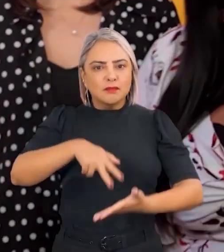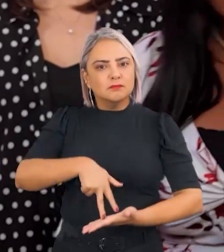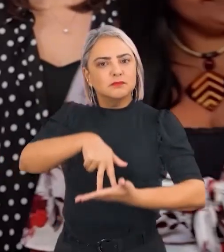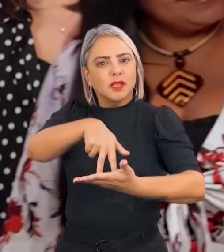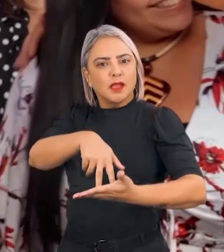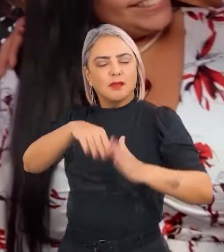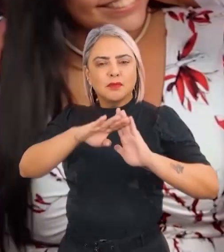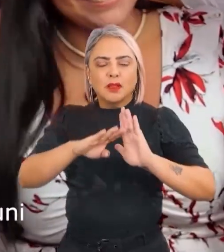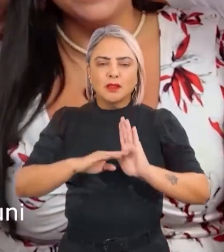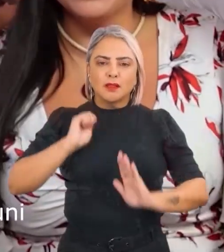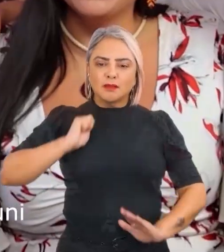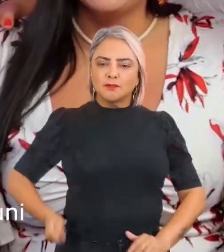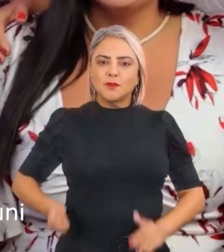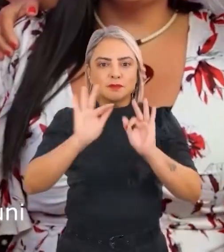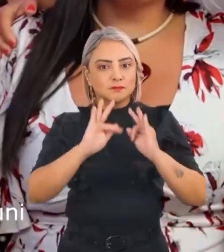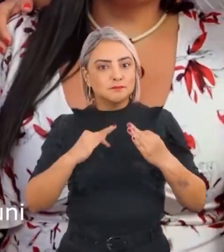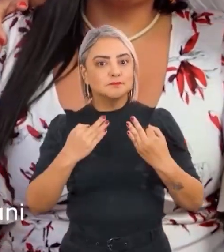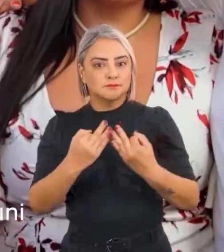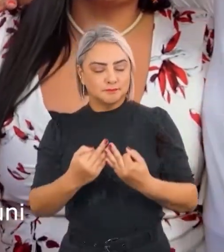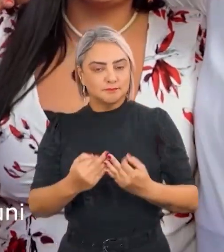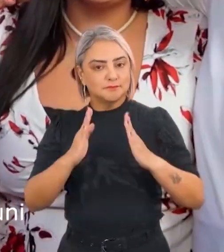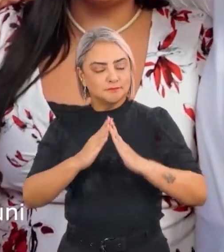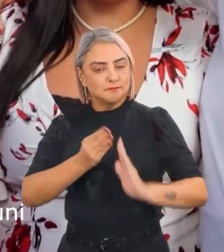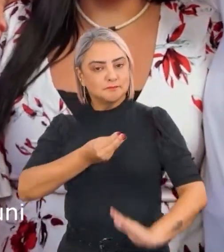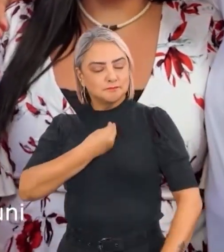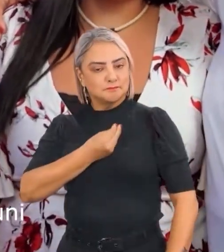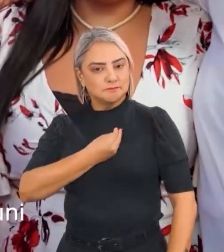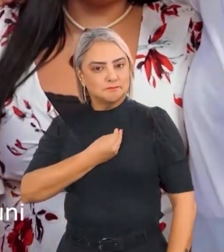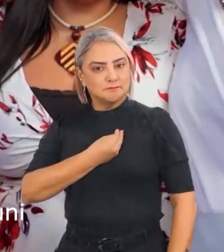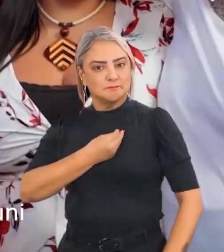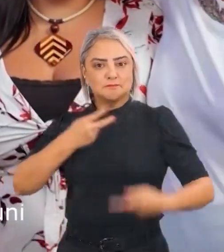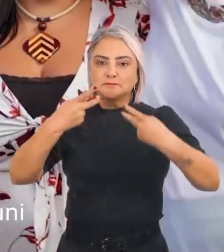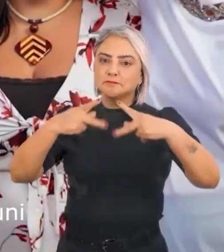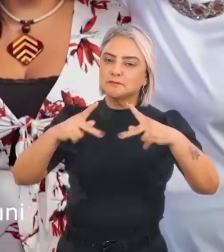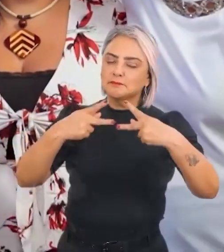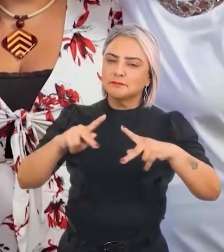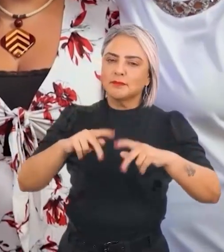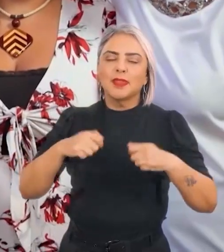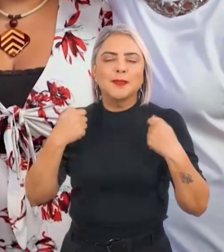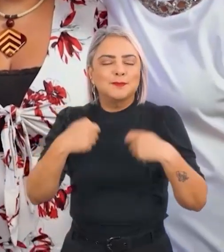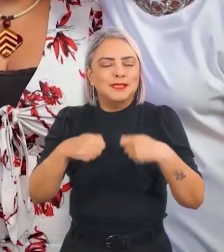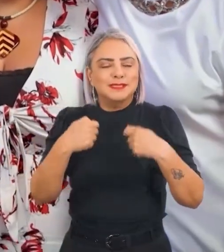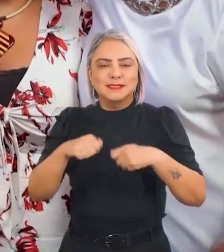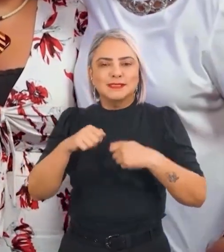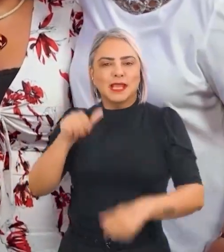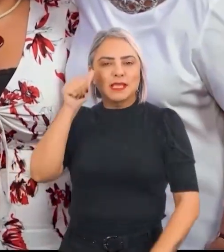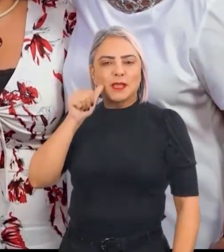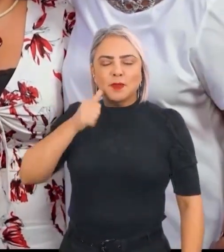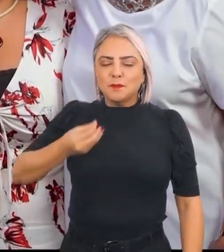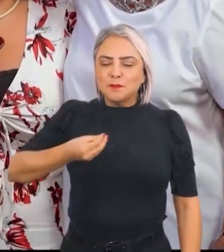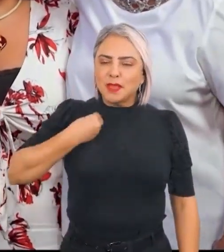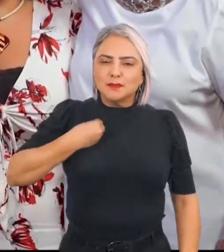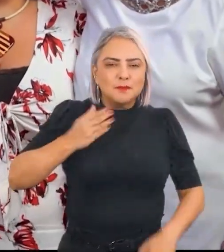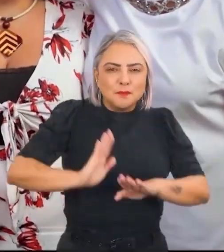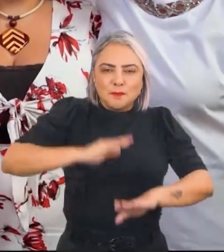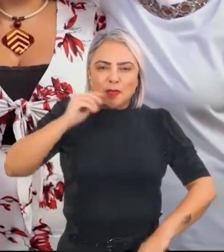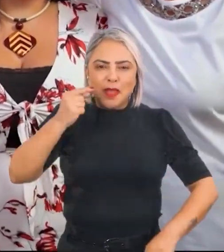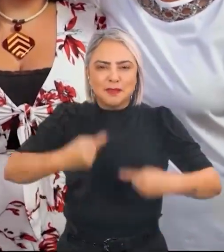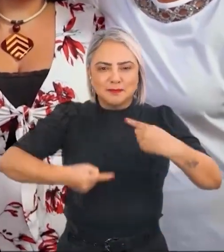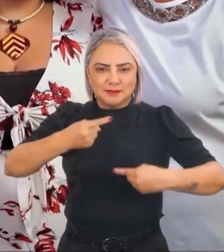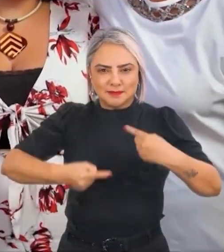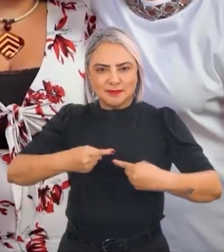de frente de programas como o Bolsa Família, o Minha Casa Minha Vida, o ProUni. Precisamos que as mulheres participem ainda mais